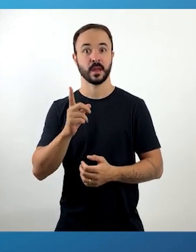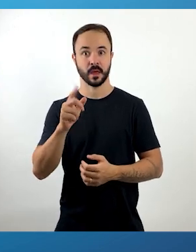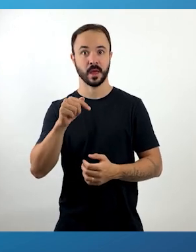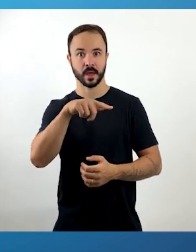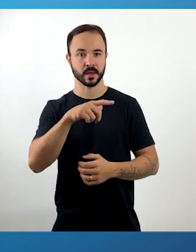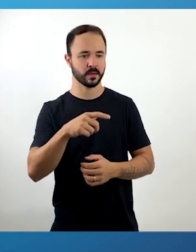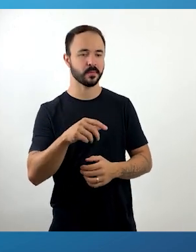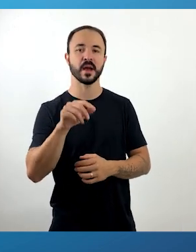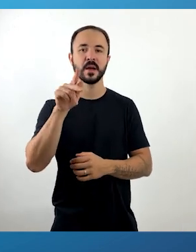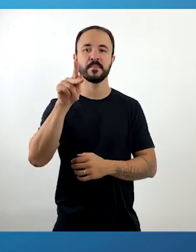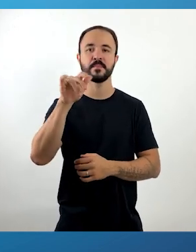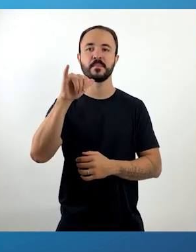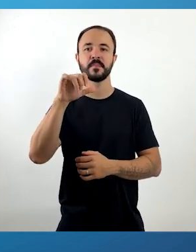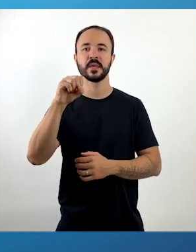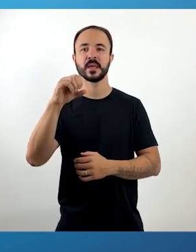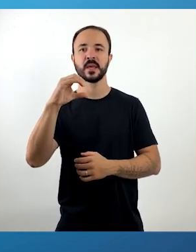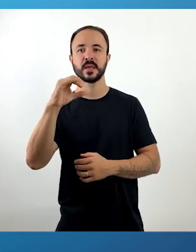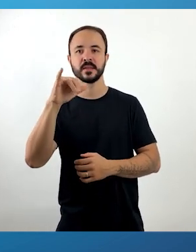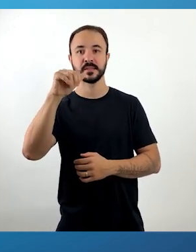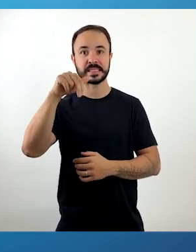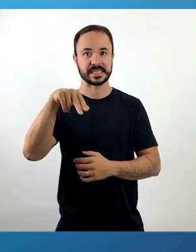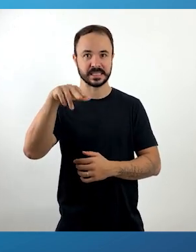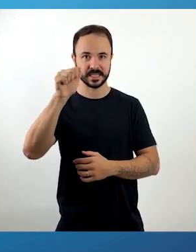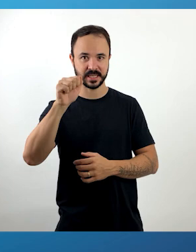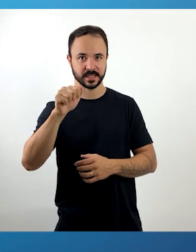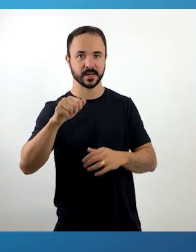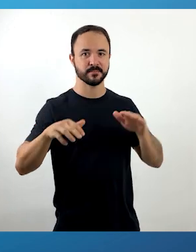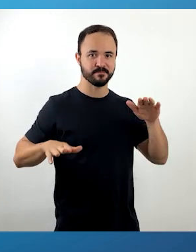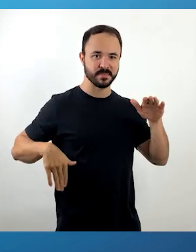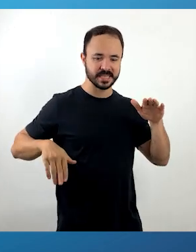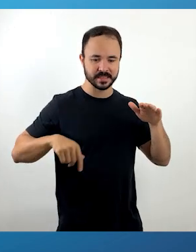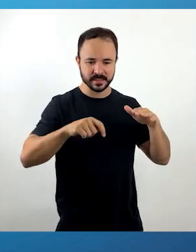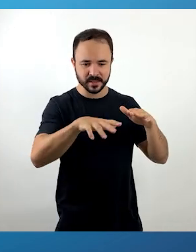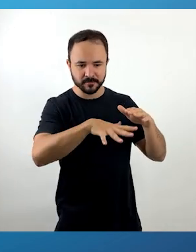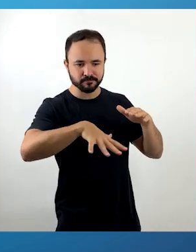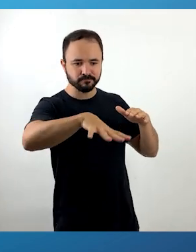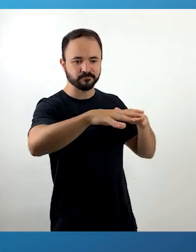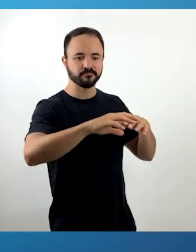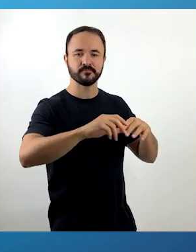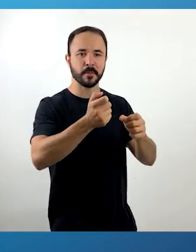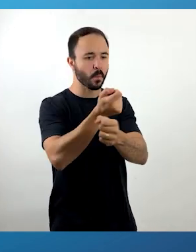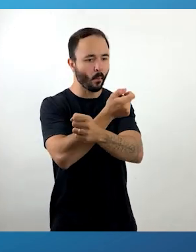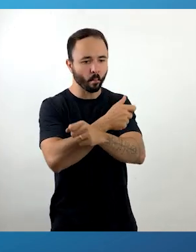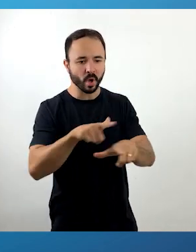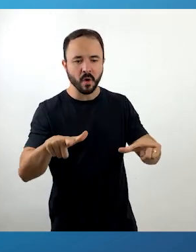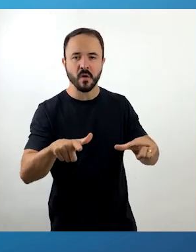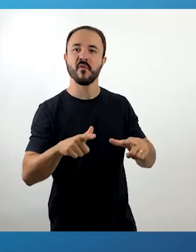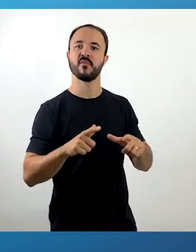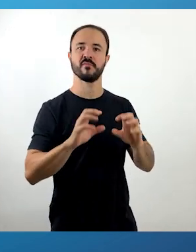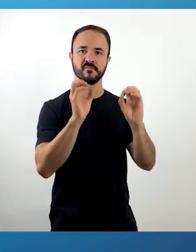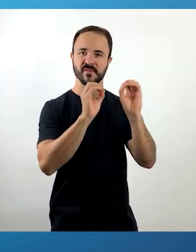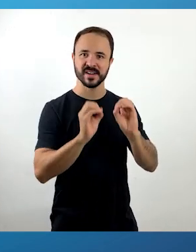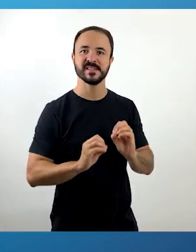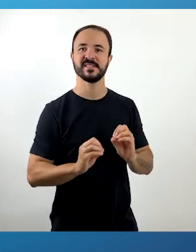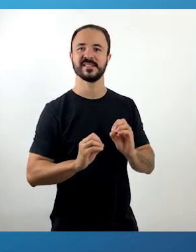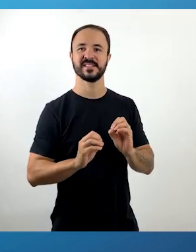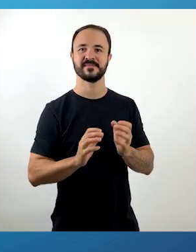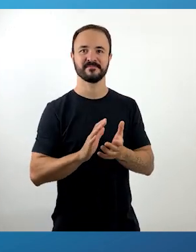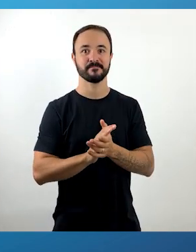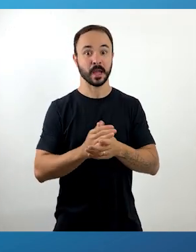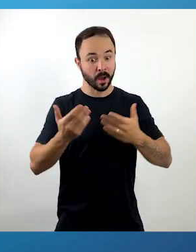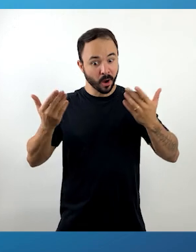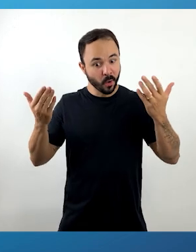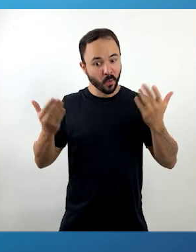piscina vazia com os fundos a arredondados hoje nós temos eh essa essa como uma